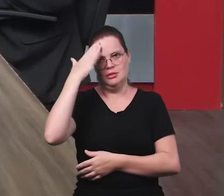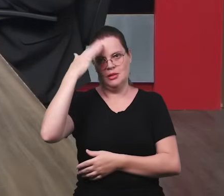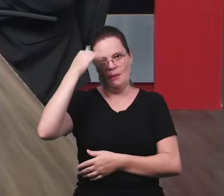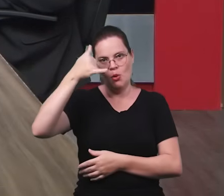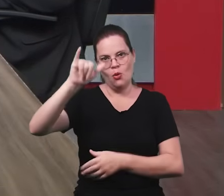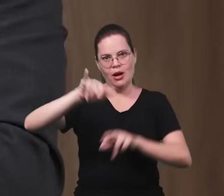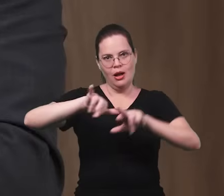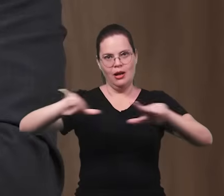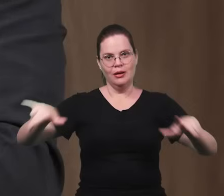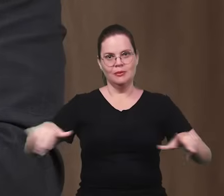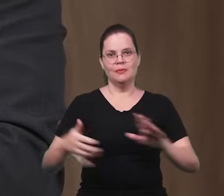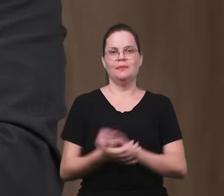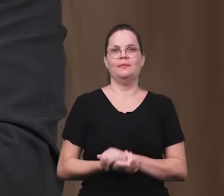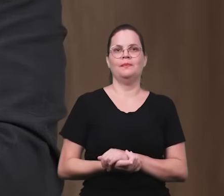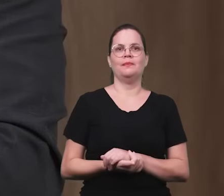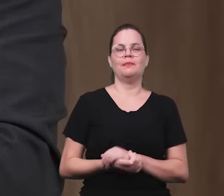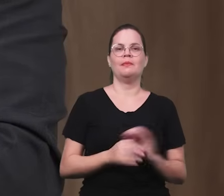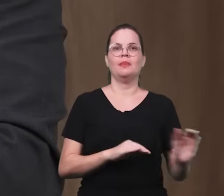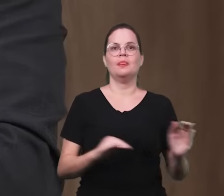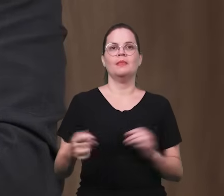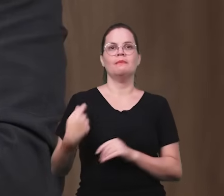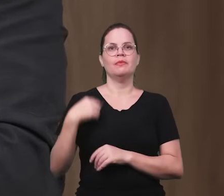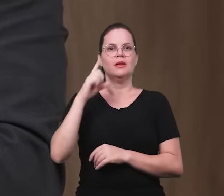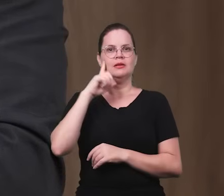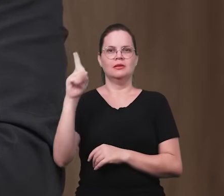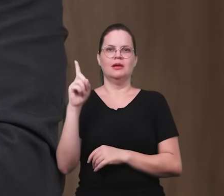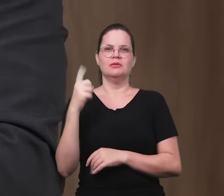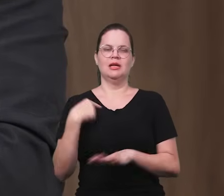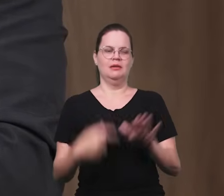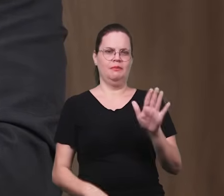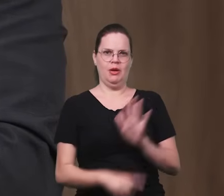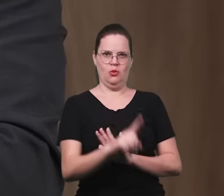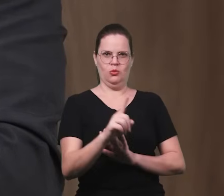tão perfeita, que ele fala o seguinte: ó, quem deu